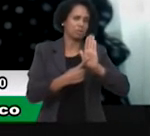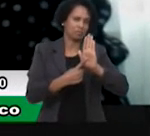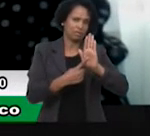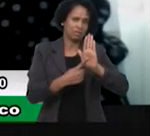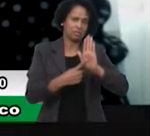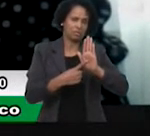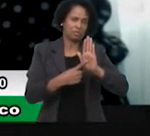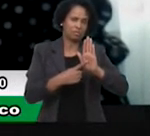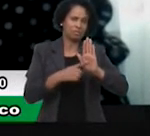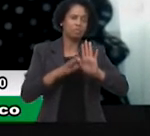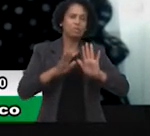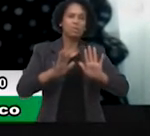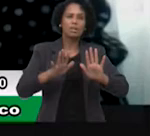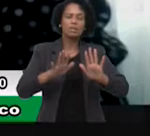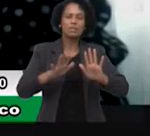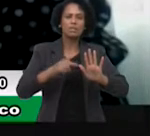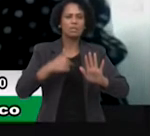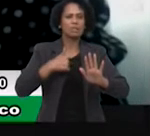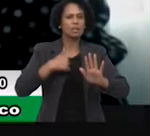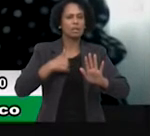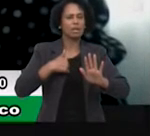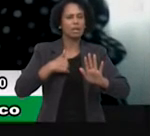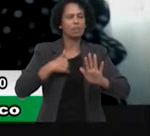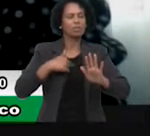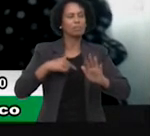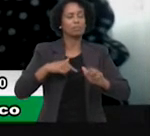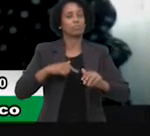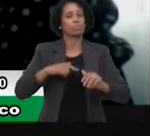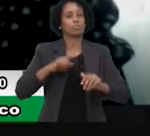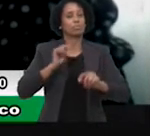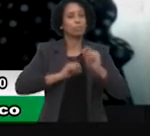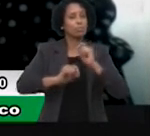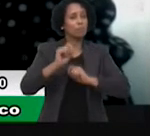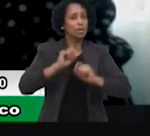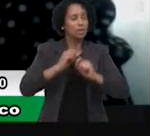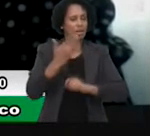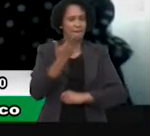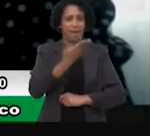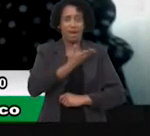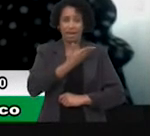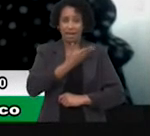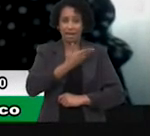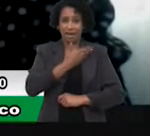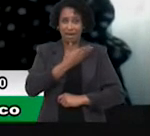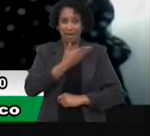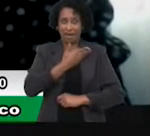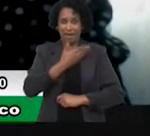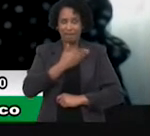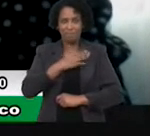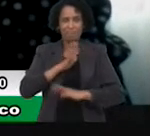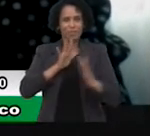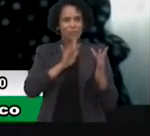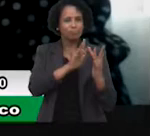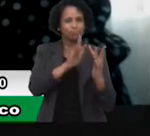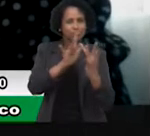continuar. Com certeza ganhei muitos amigos aí e espero conservá-los.